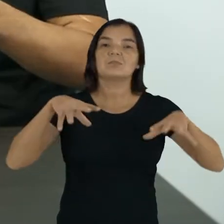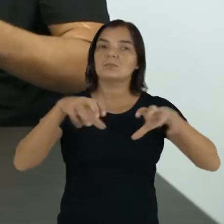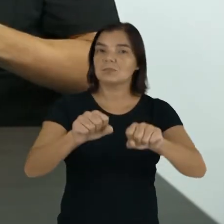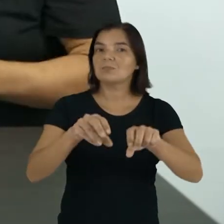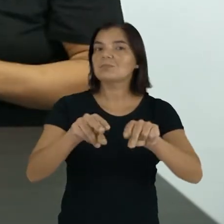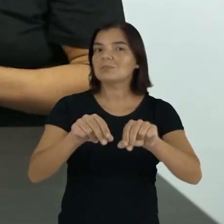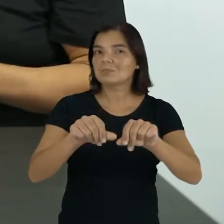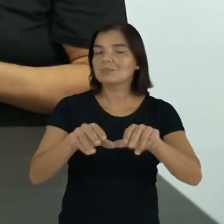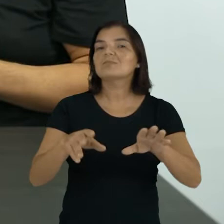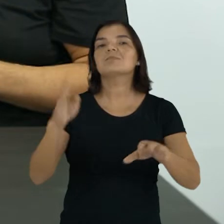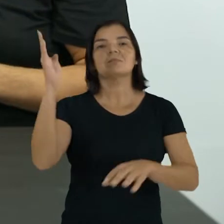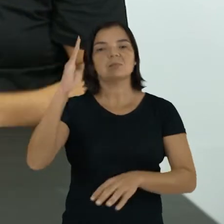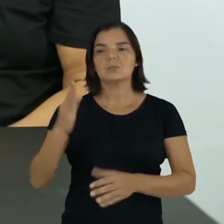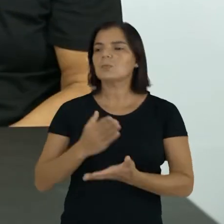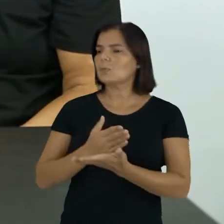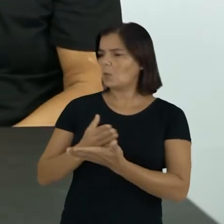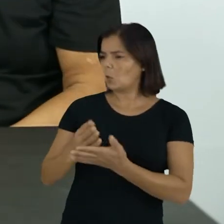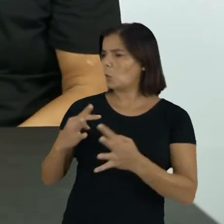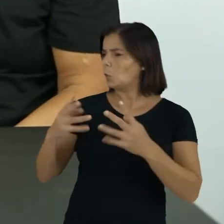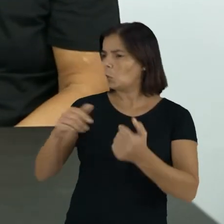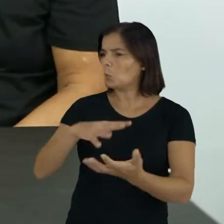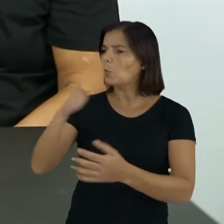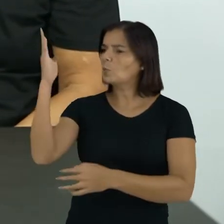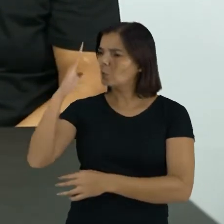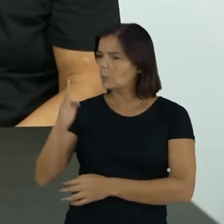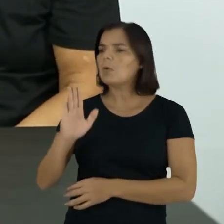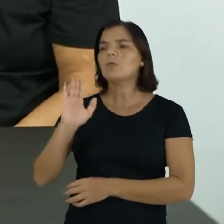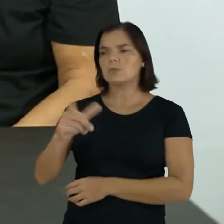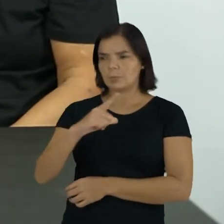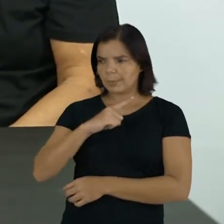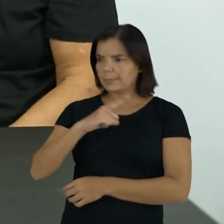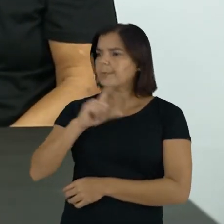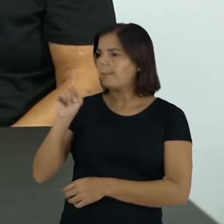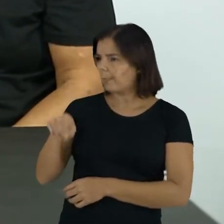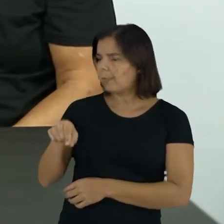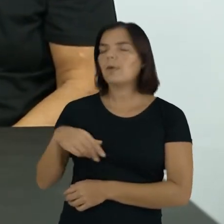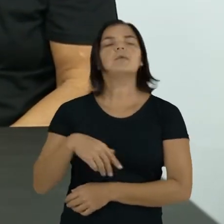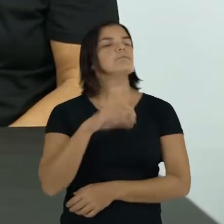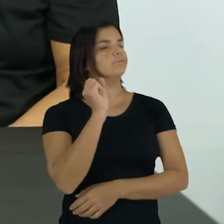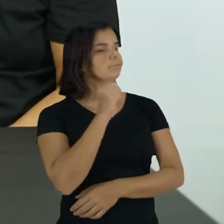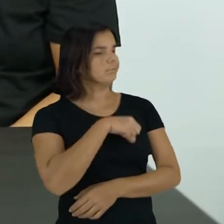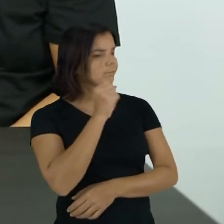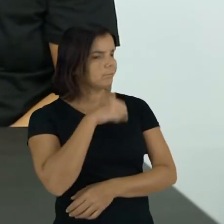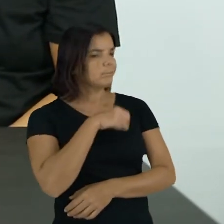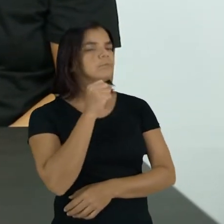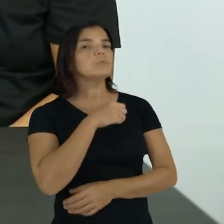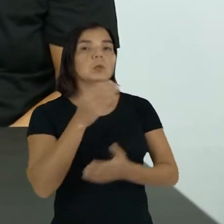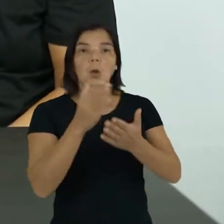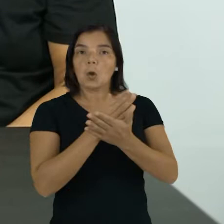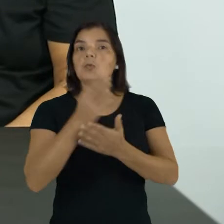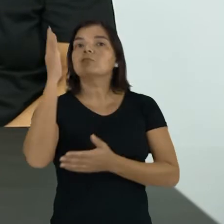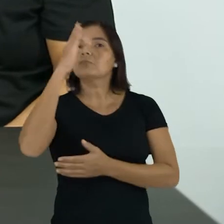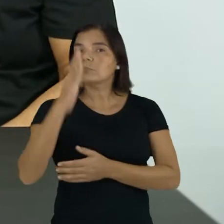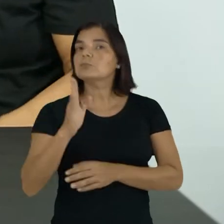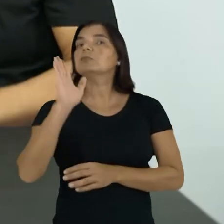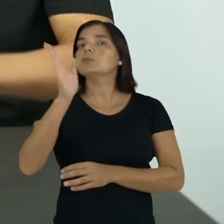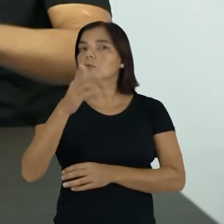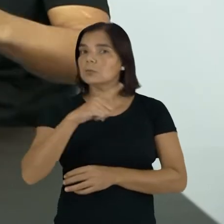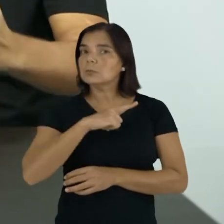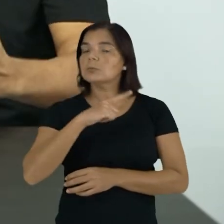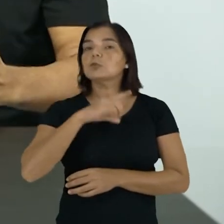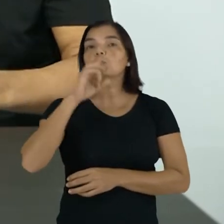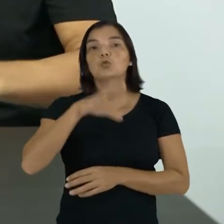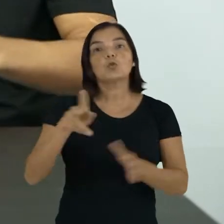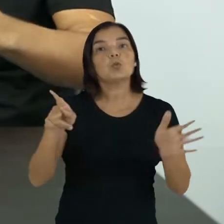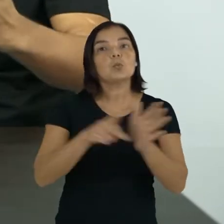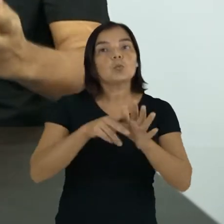território brasileiro. E nisso, todo o resto do Brasil já existia, né? Sim, faltava só... grande parte do Brasil já existia.